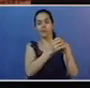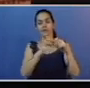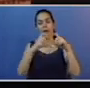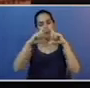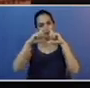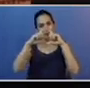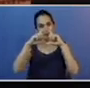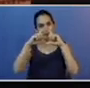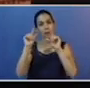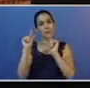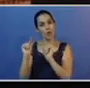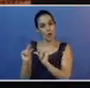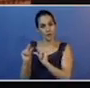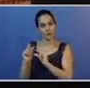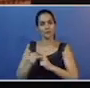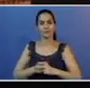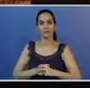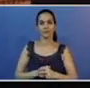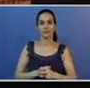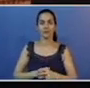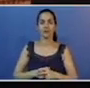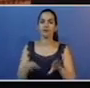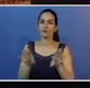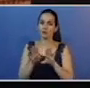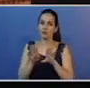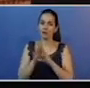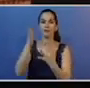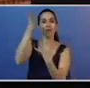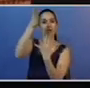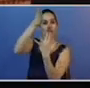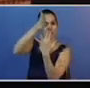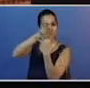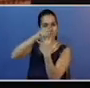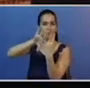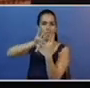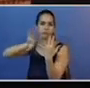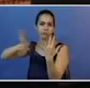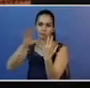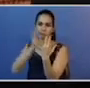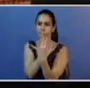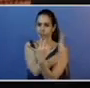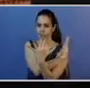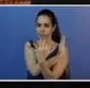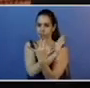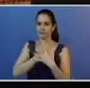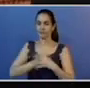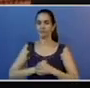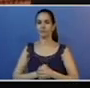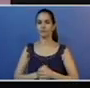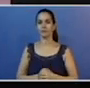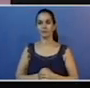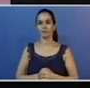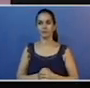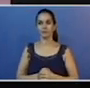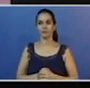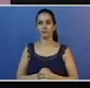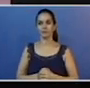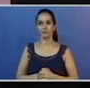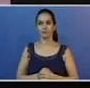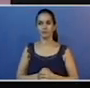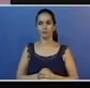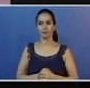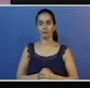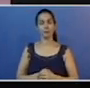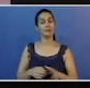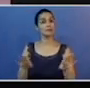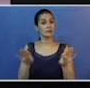um esporte de rede porque ele tem essa divisão aqui entre dois campos e um tenista não entra dentro do campo do outro. O